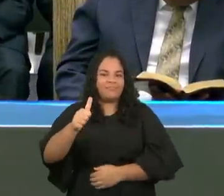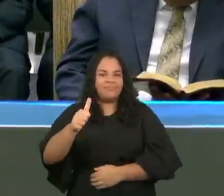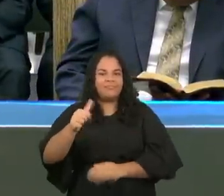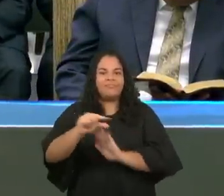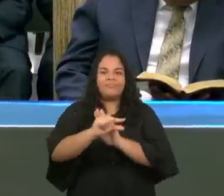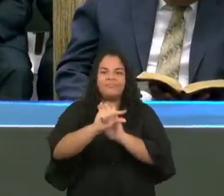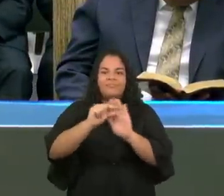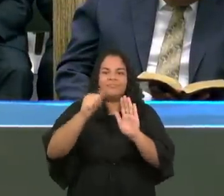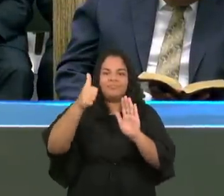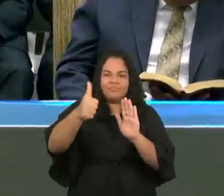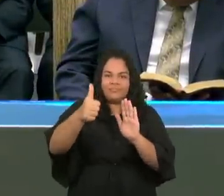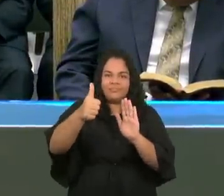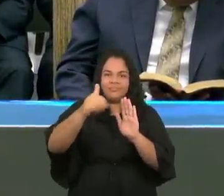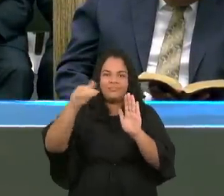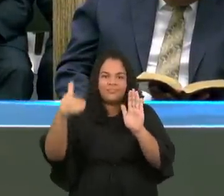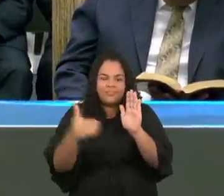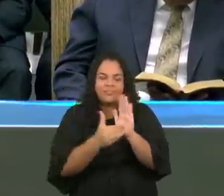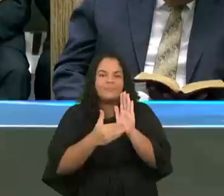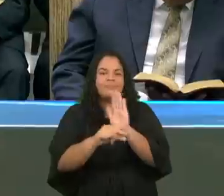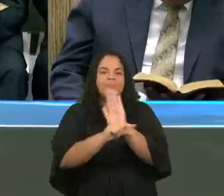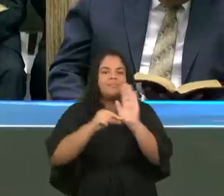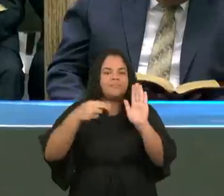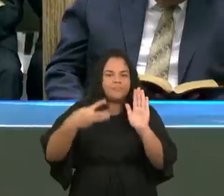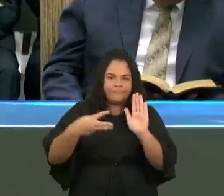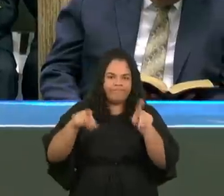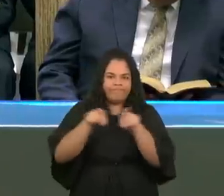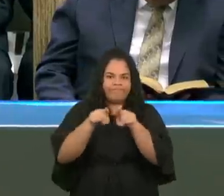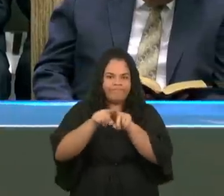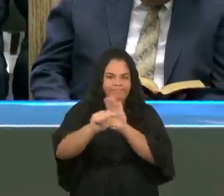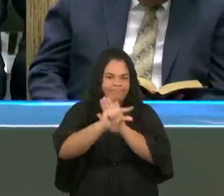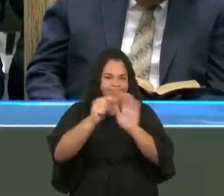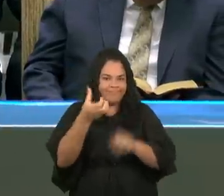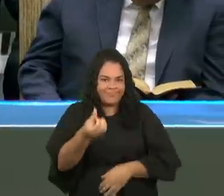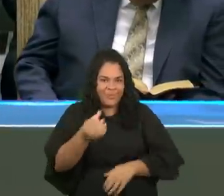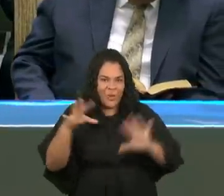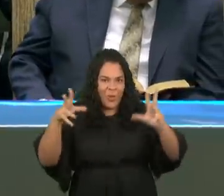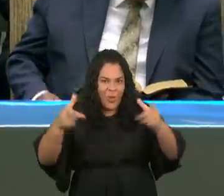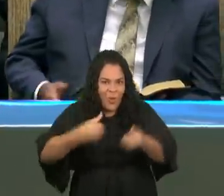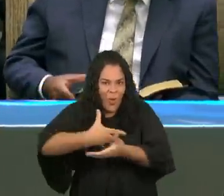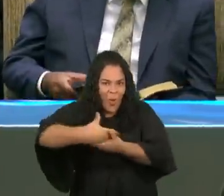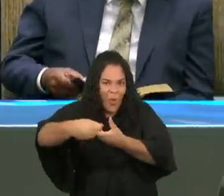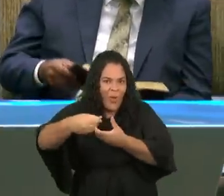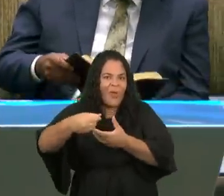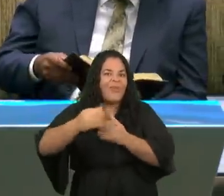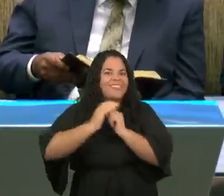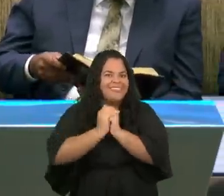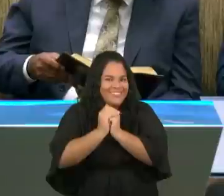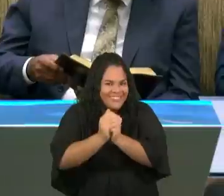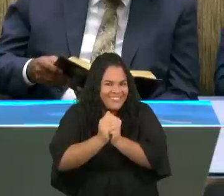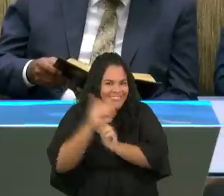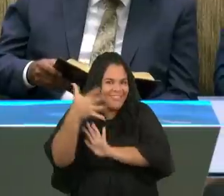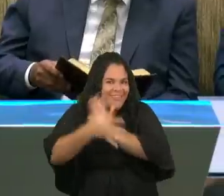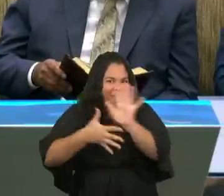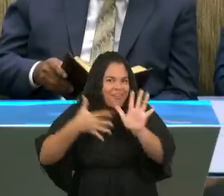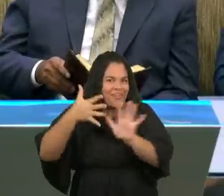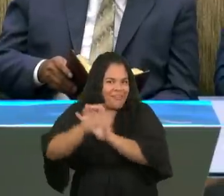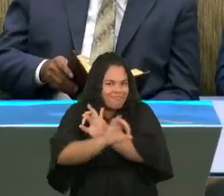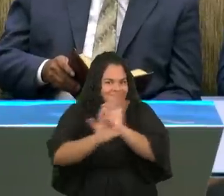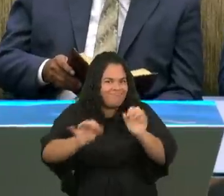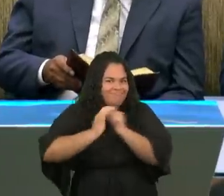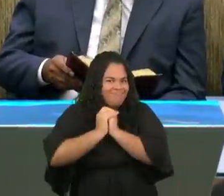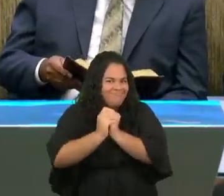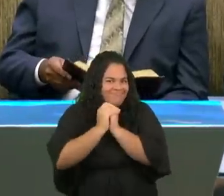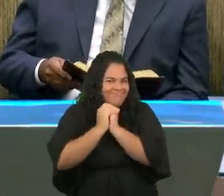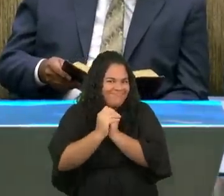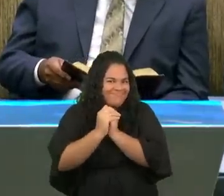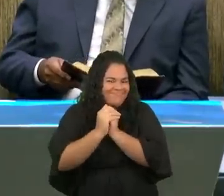de número 6. Vamos fazer bonito? Amém? Amém. Vamos fazer bonito? Amém.